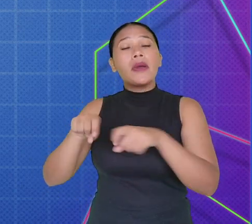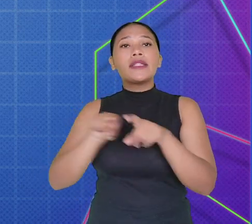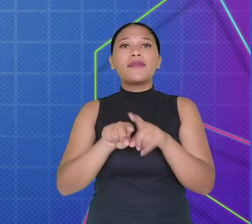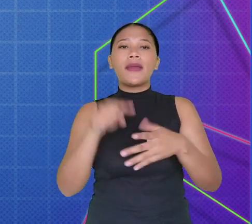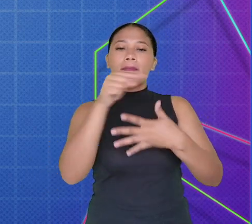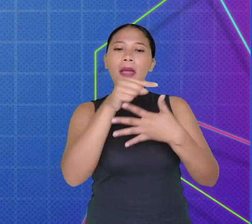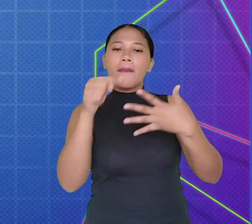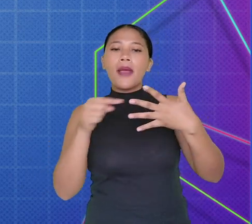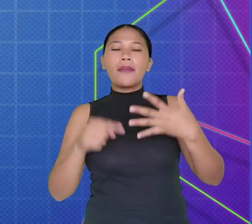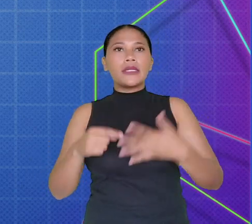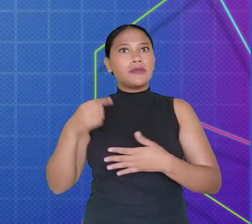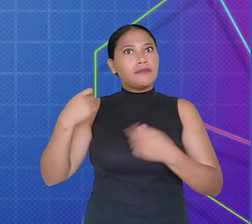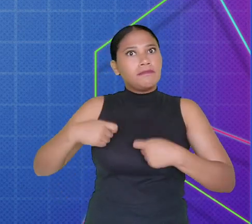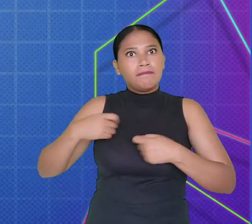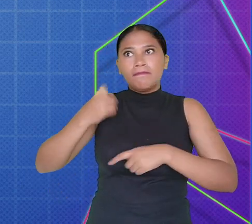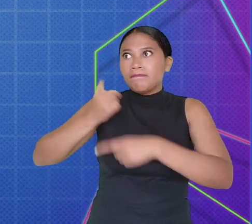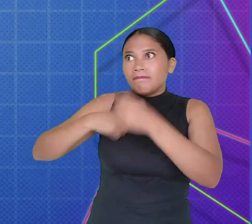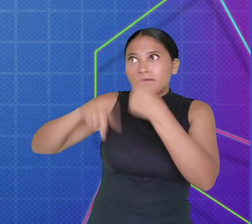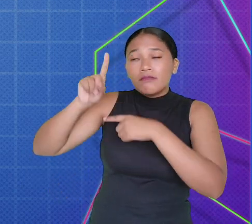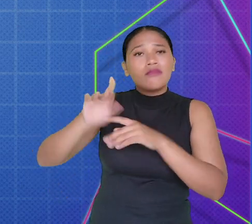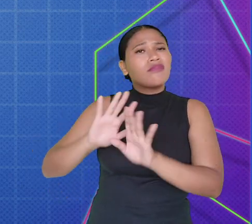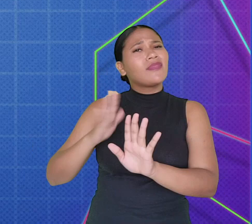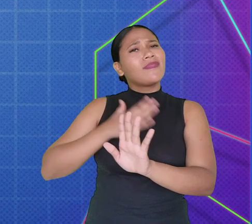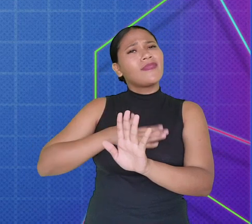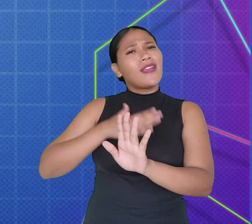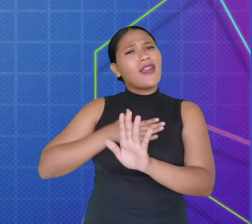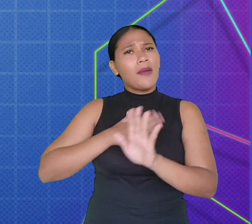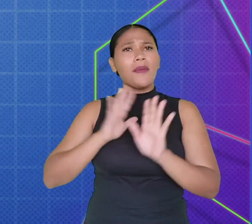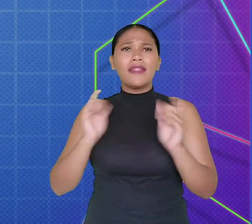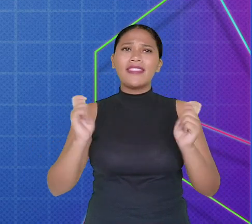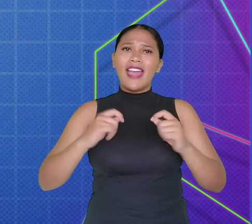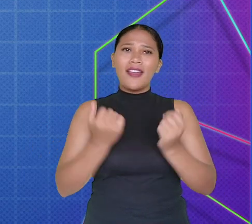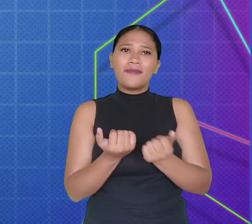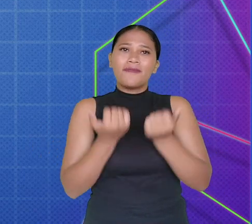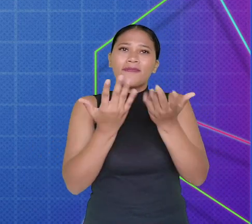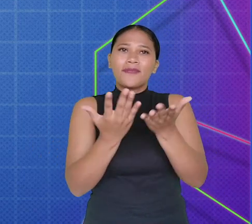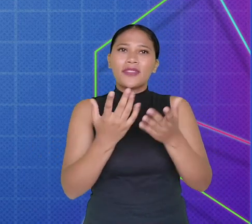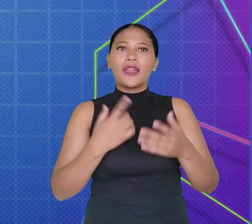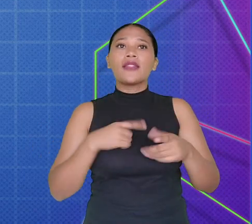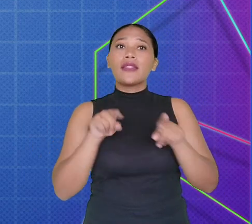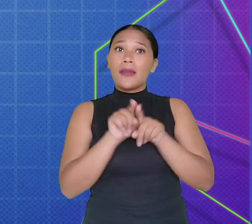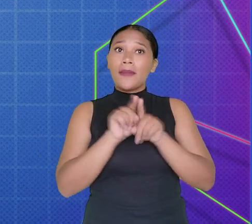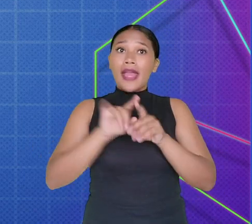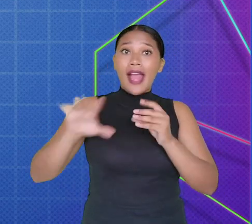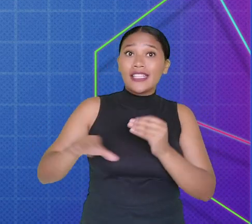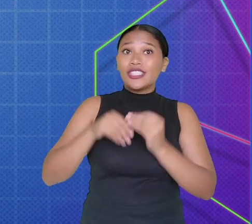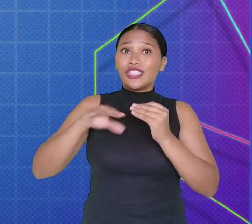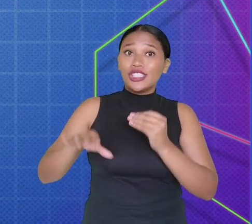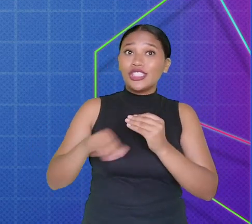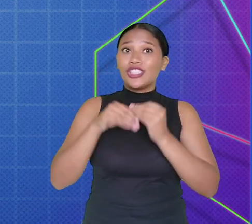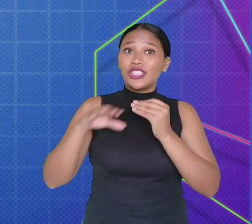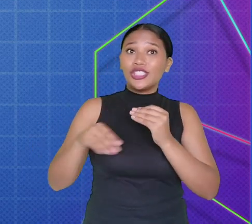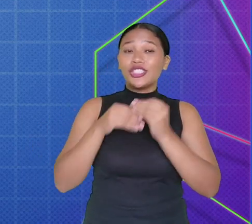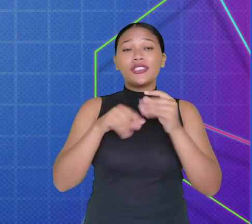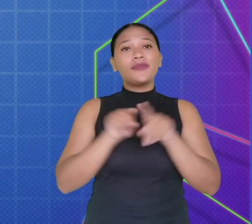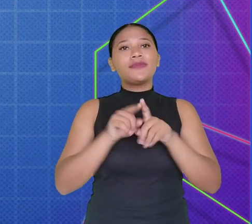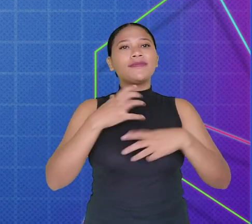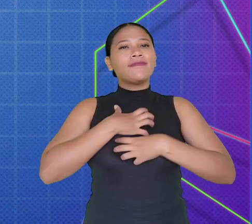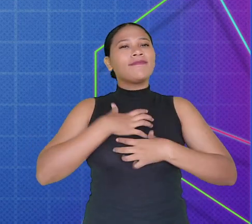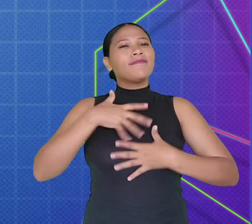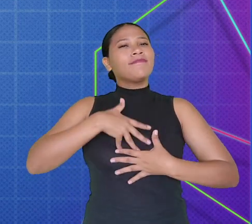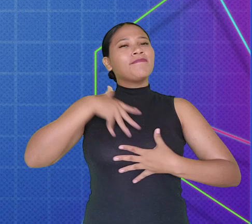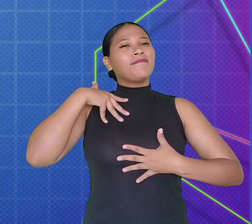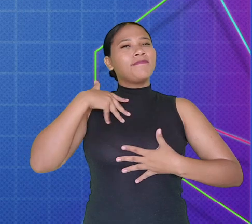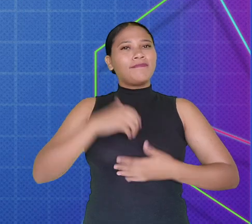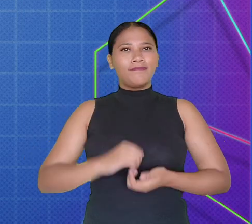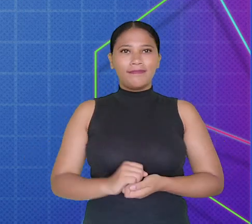e outras tarefas que não são essenciais para a progressão da história, mas que podem oferecer recompensas adicionais e uma